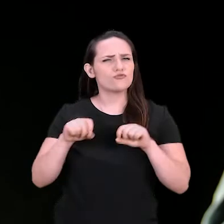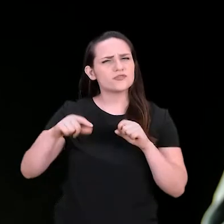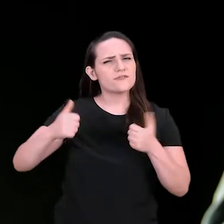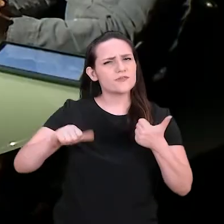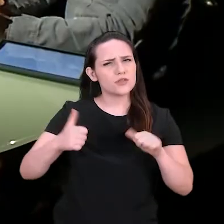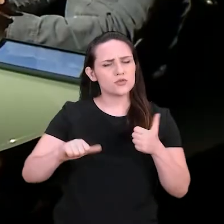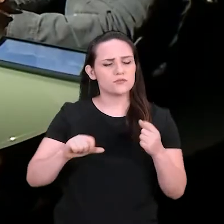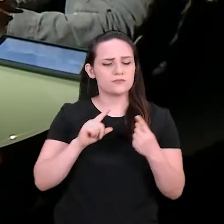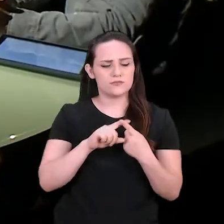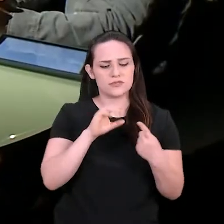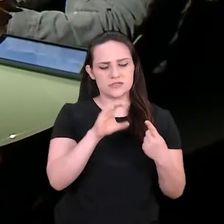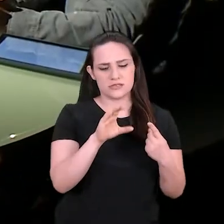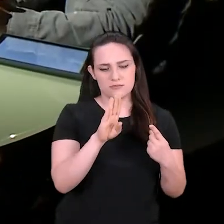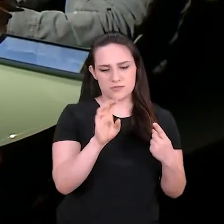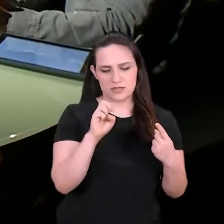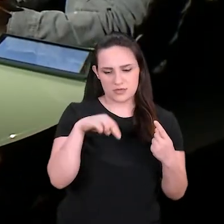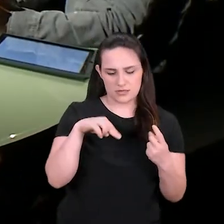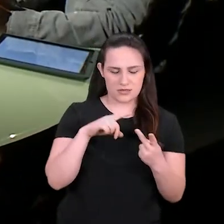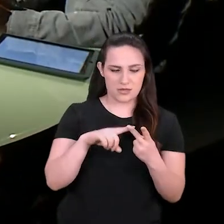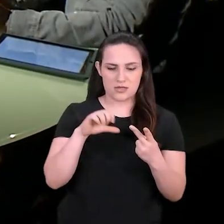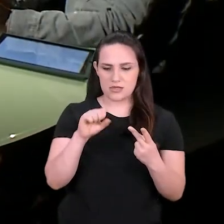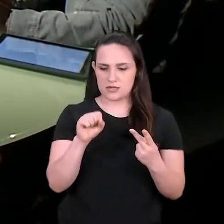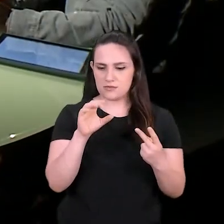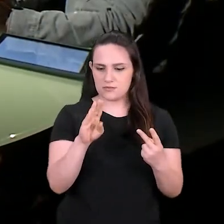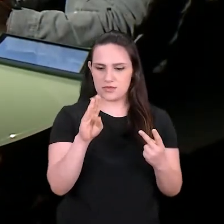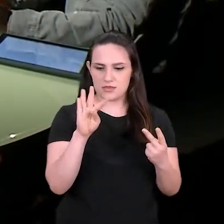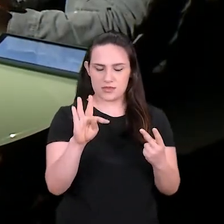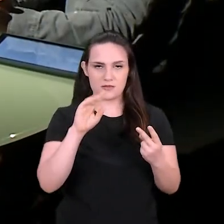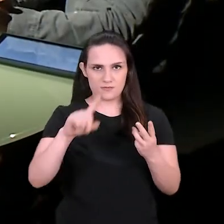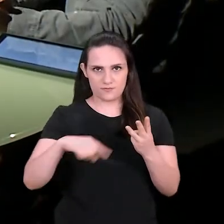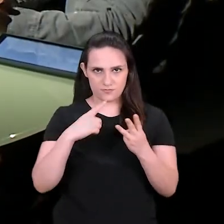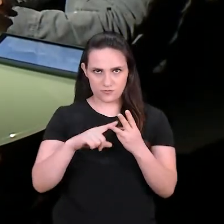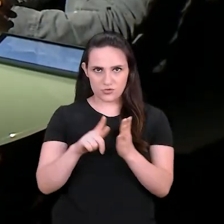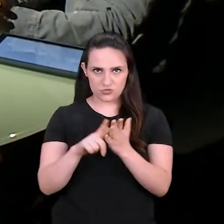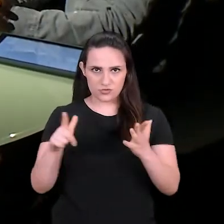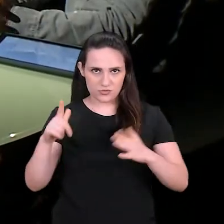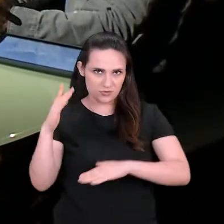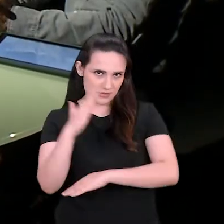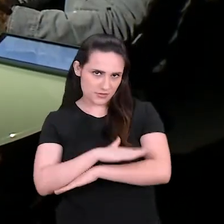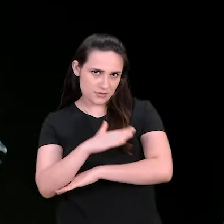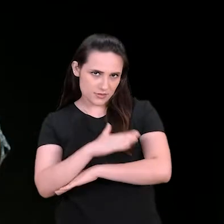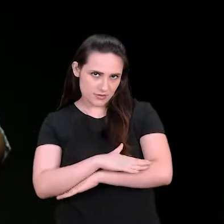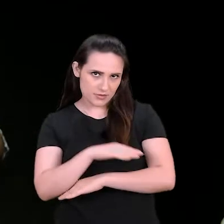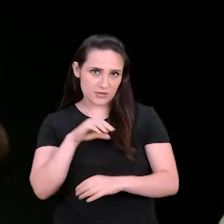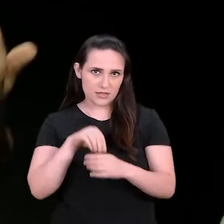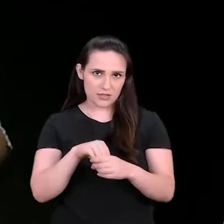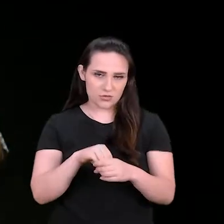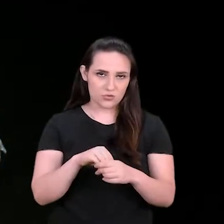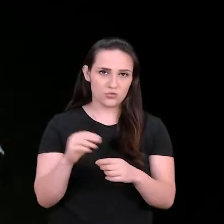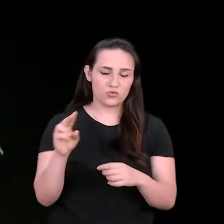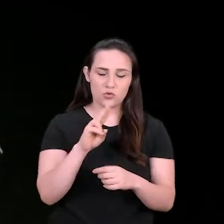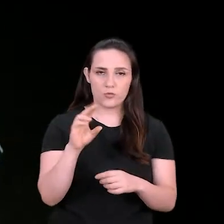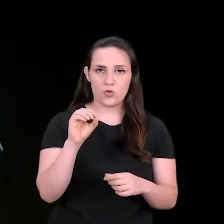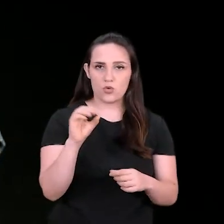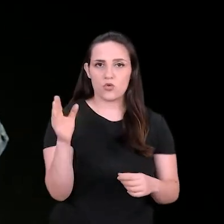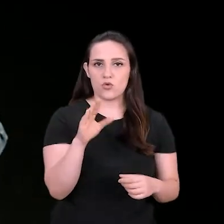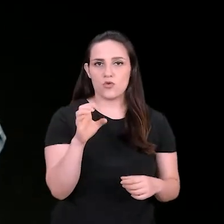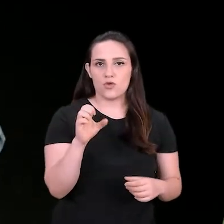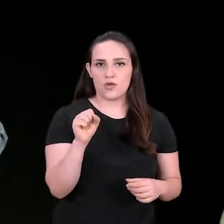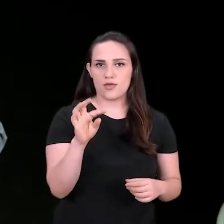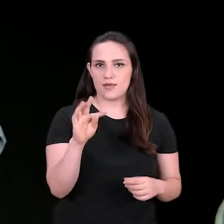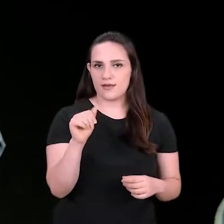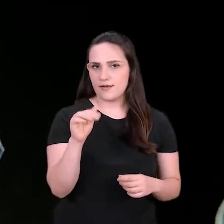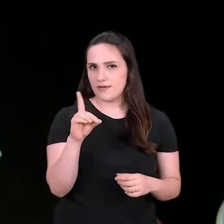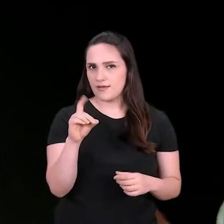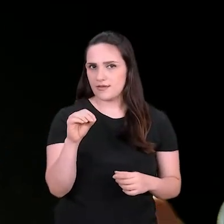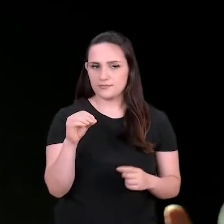analisou, CBN, SBT aqui em Campo Grande e Jornal da Tarde dentro do Jornal O Estado. Essas